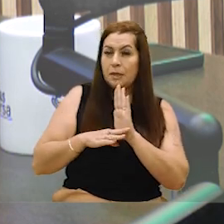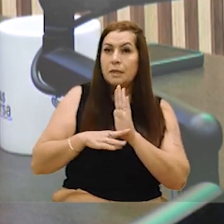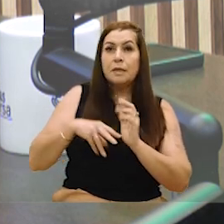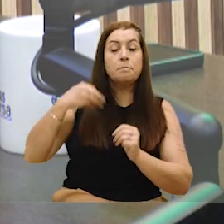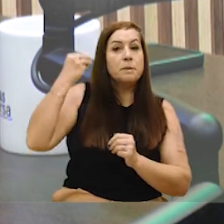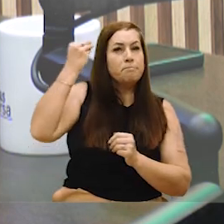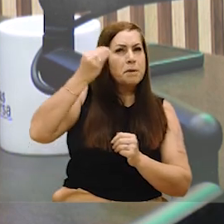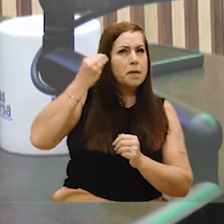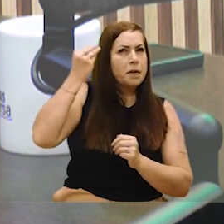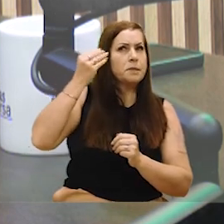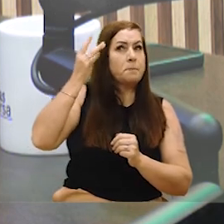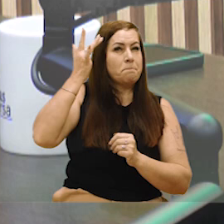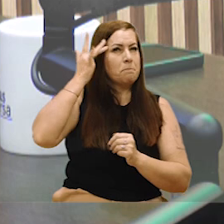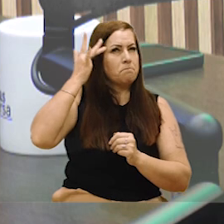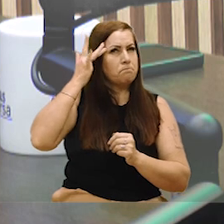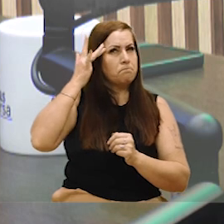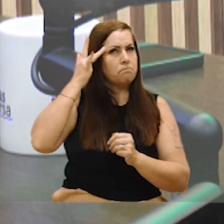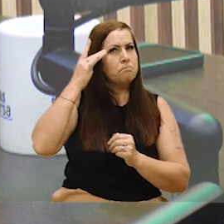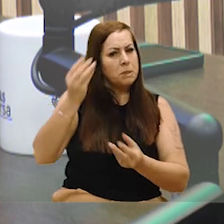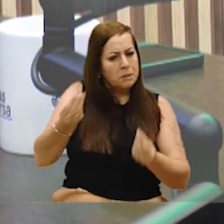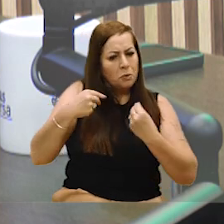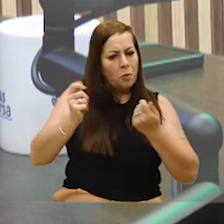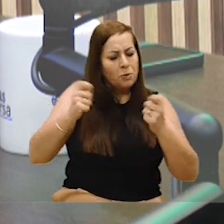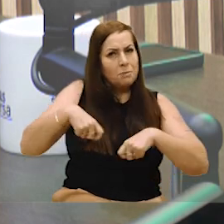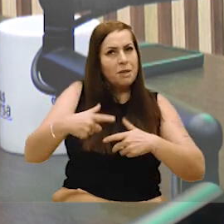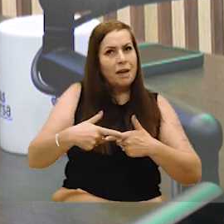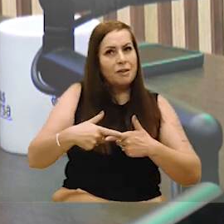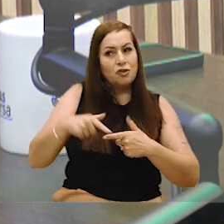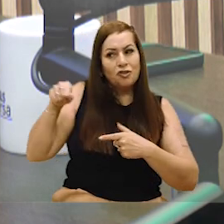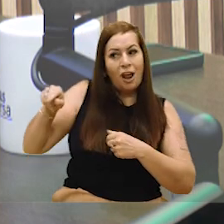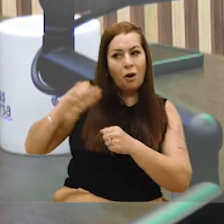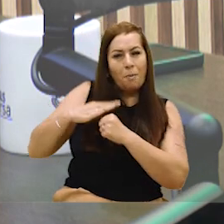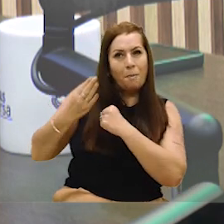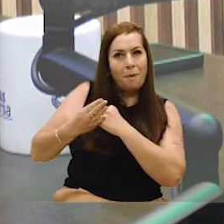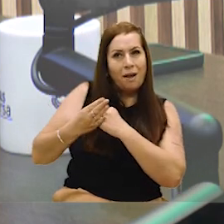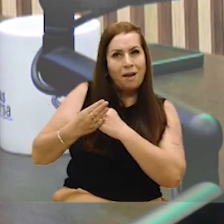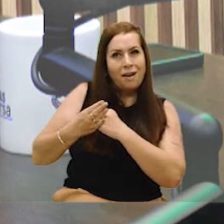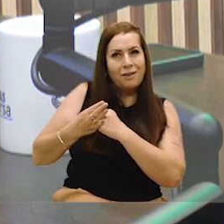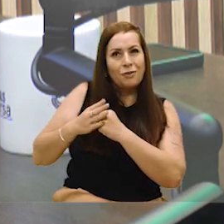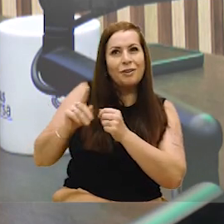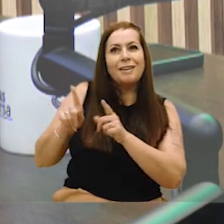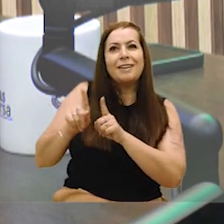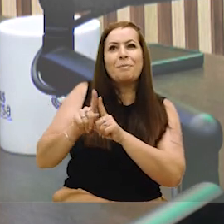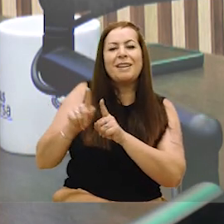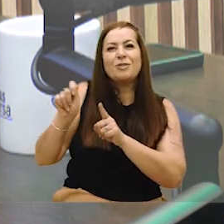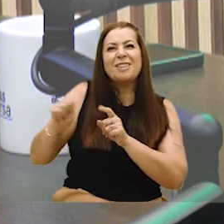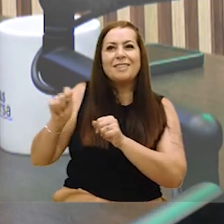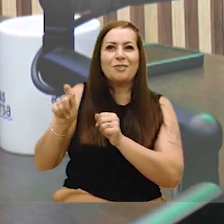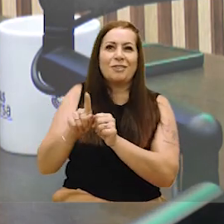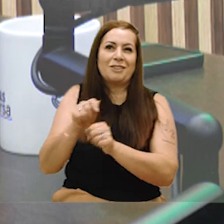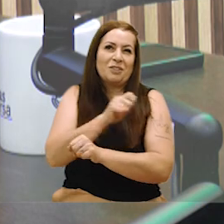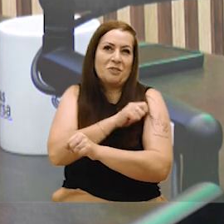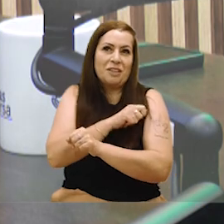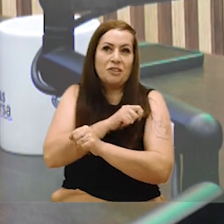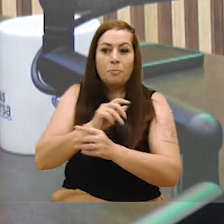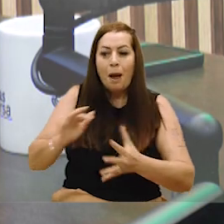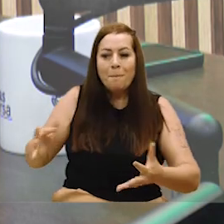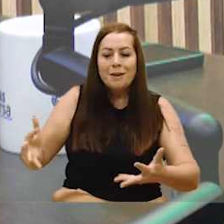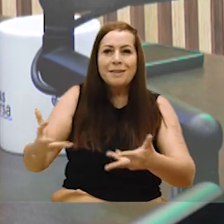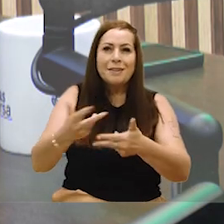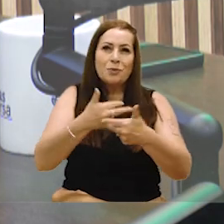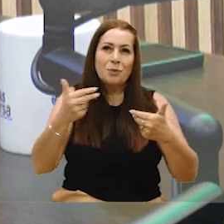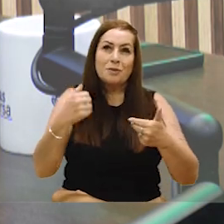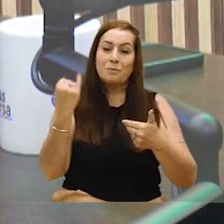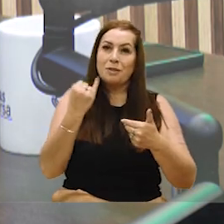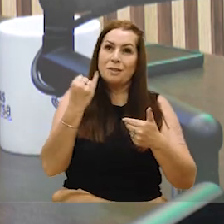minha experiência, o amadurecimento me possibilitou de sair lá do bairro do Grêmio Estudantil para abraçar causas nobres que repercutem na